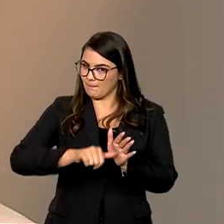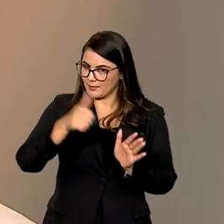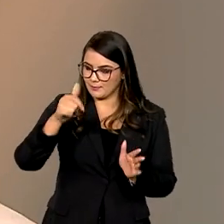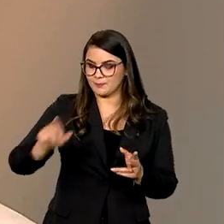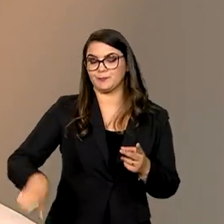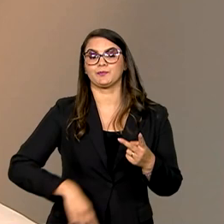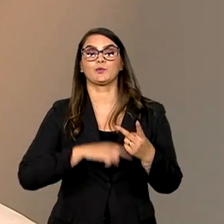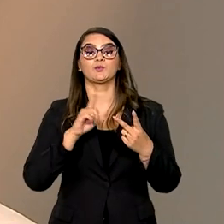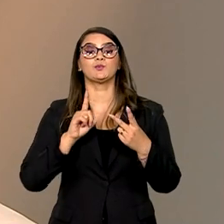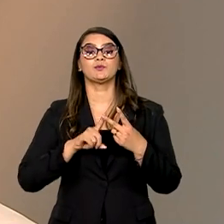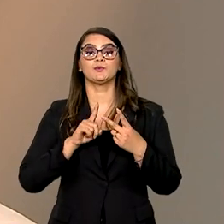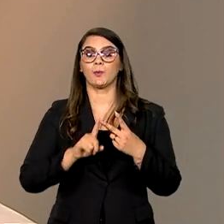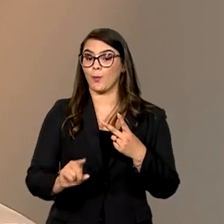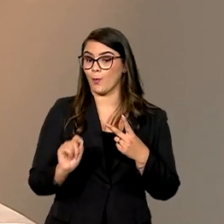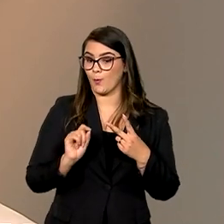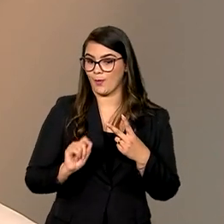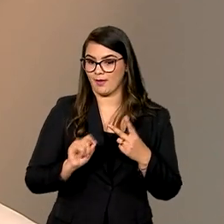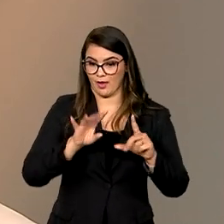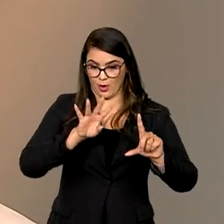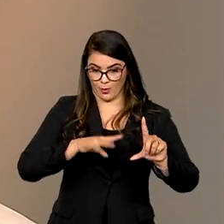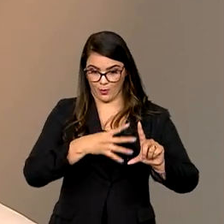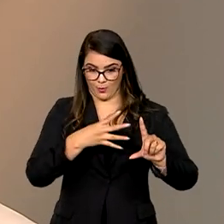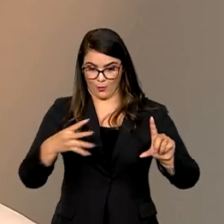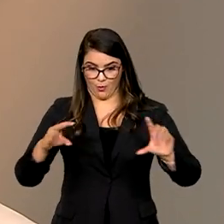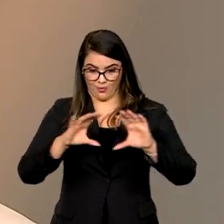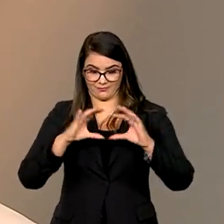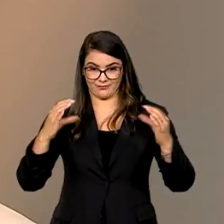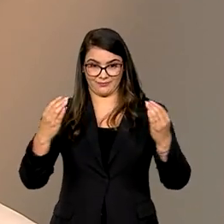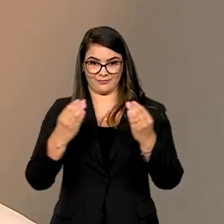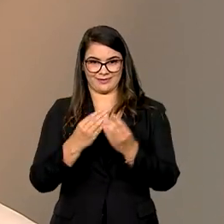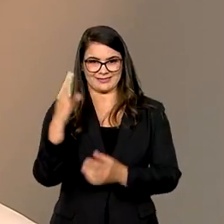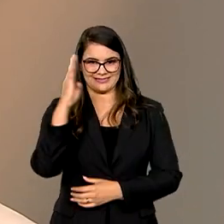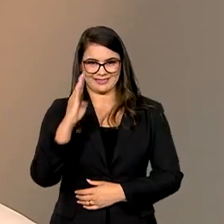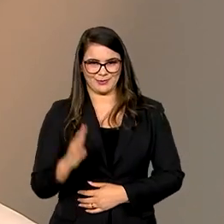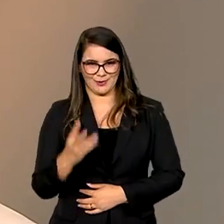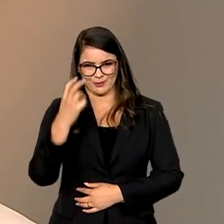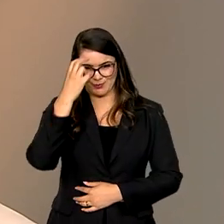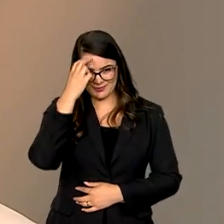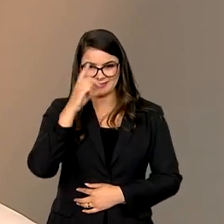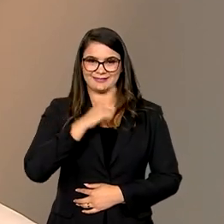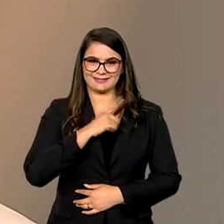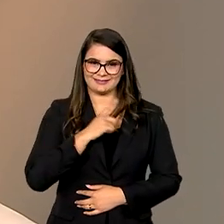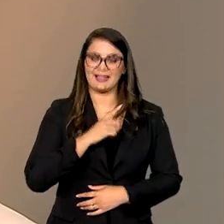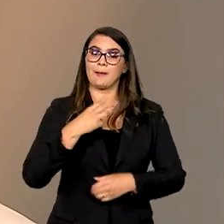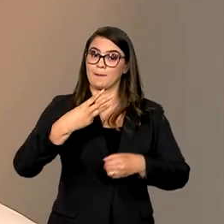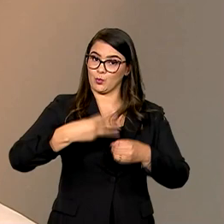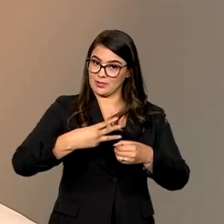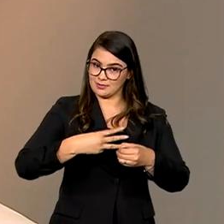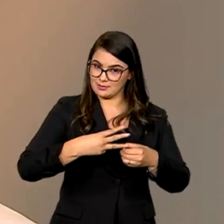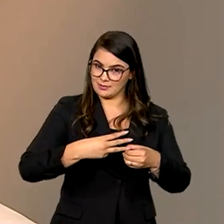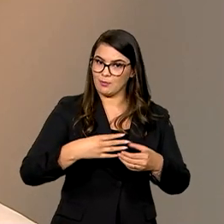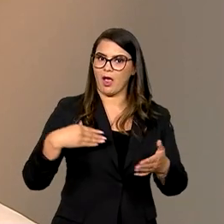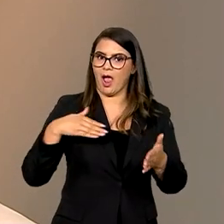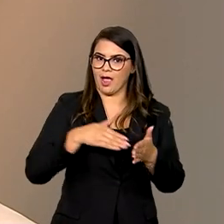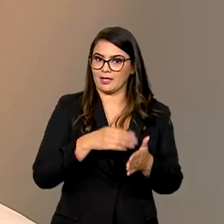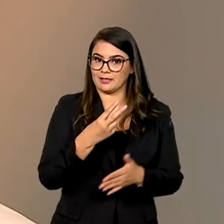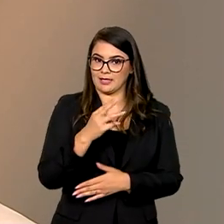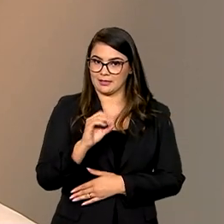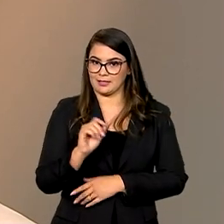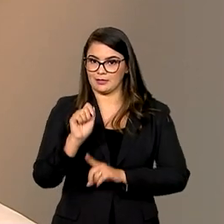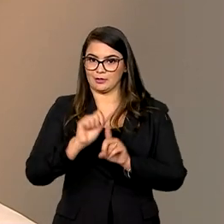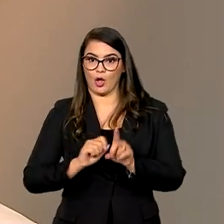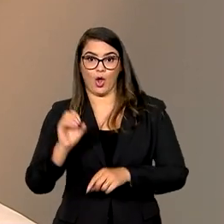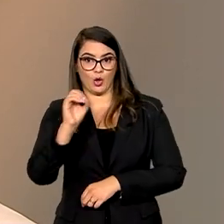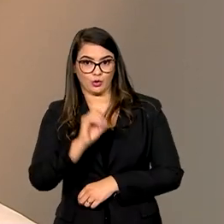cronograma. O segundo cronograma é o da Conferência Nacional de Cultura. A gente está realizando as etapas municipais até 30 de outubro